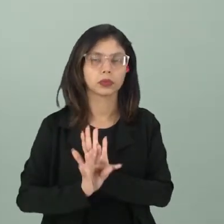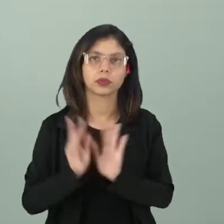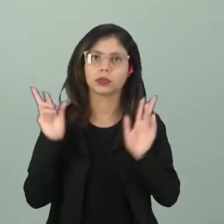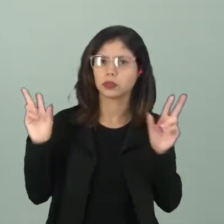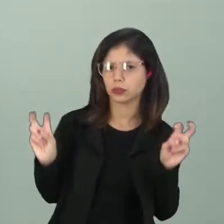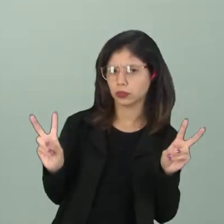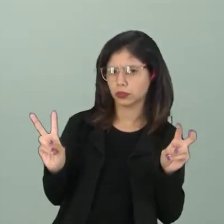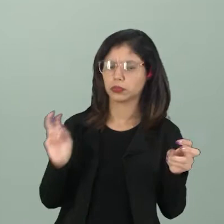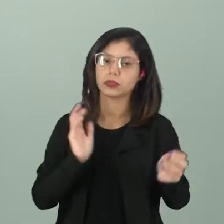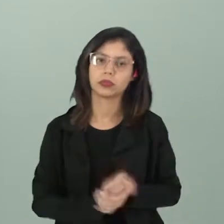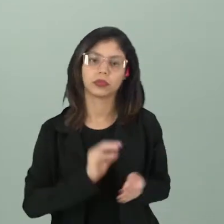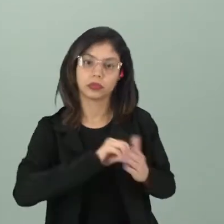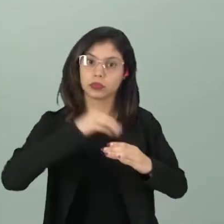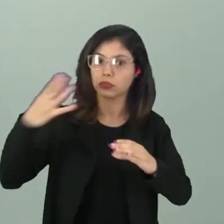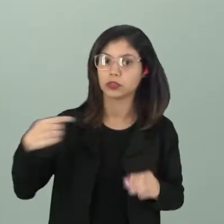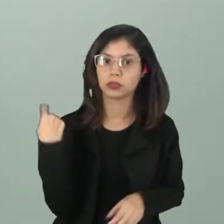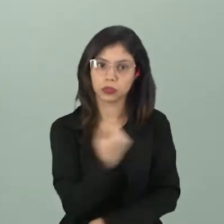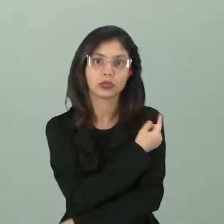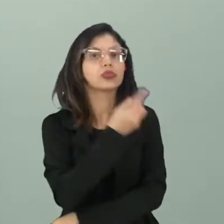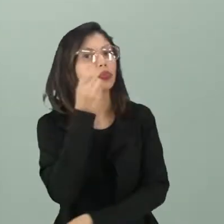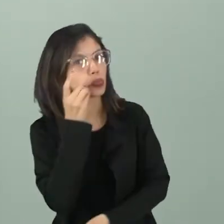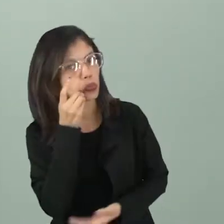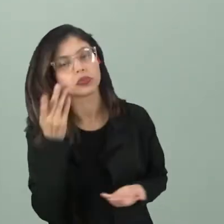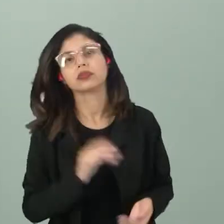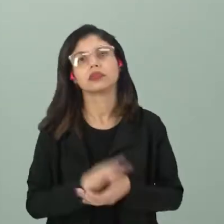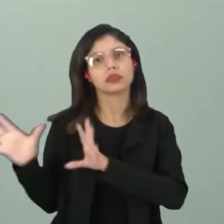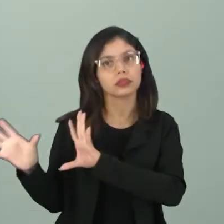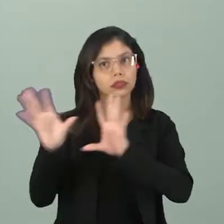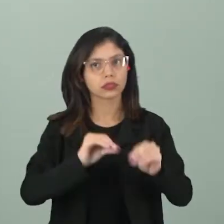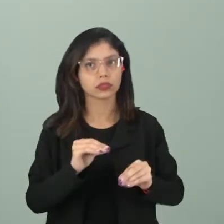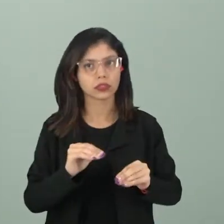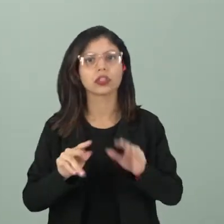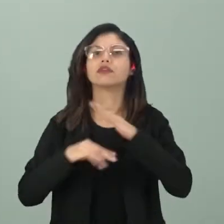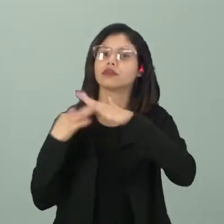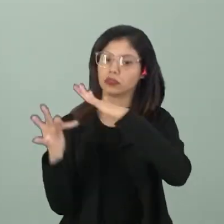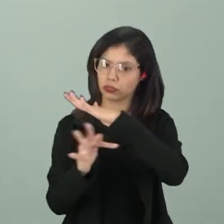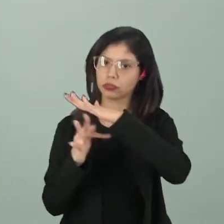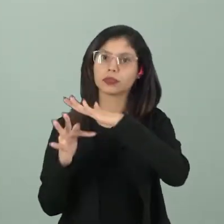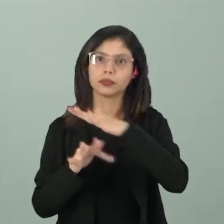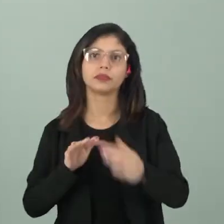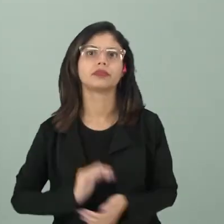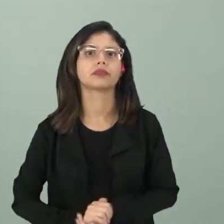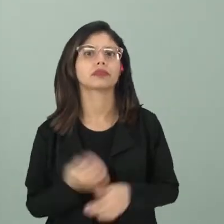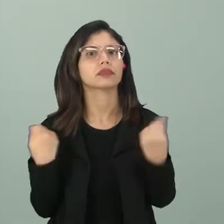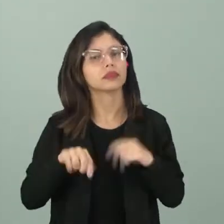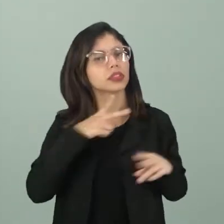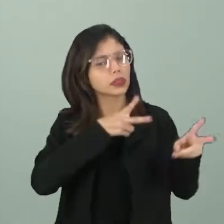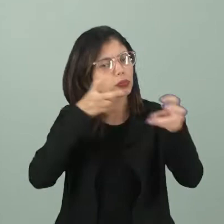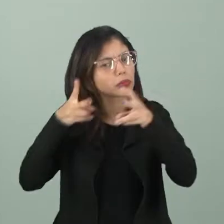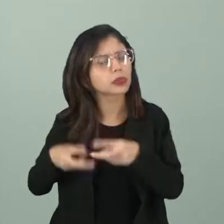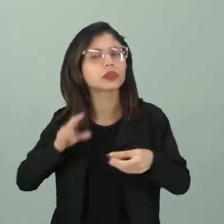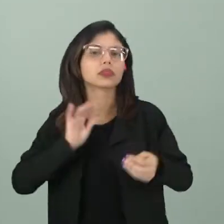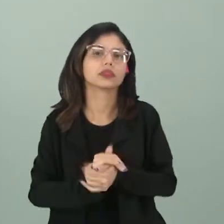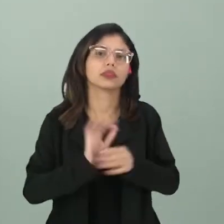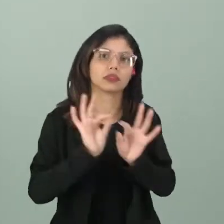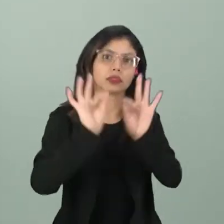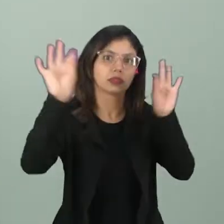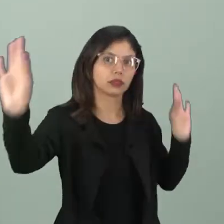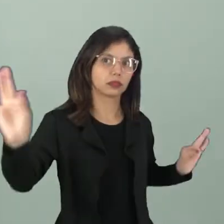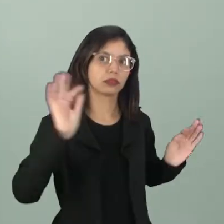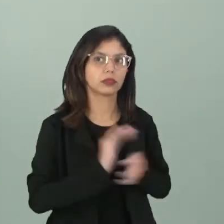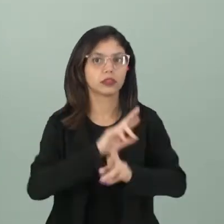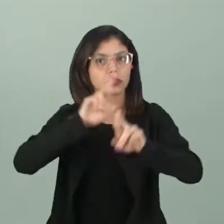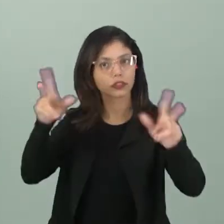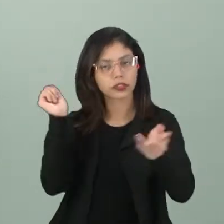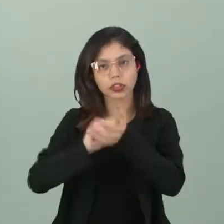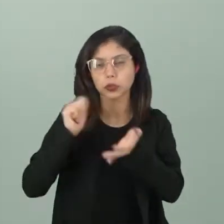termozinhos que são fora do nosso cotidiano, são mais rebuscados, são mais formais, tá? E aí a gente percebe esse distanciamento